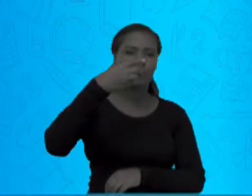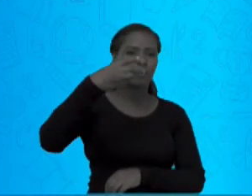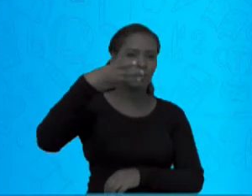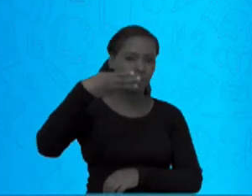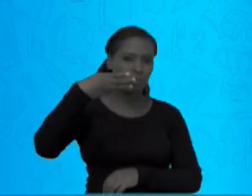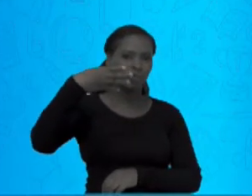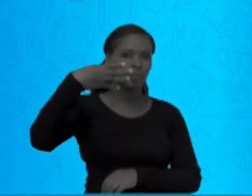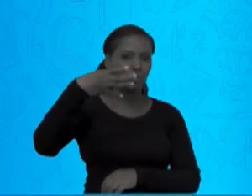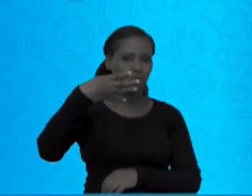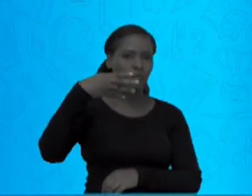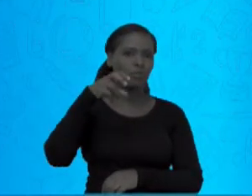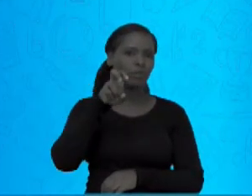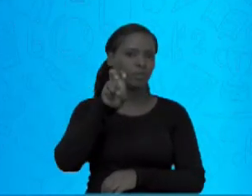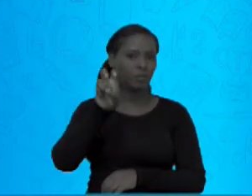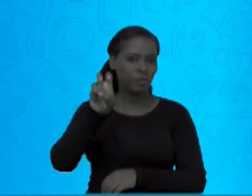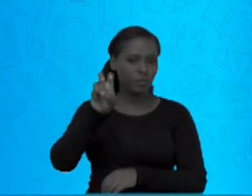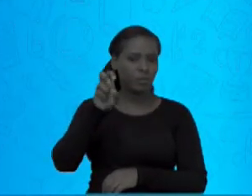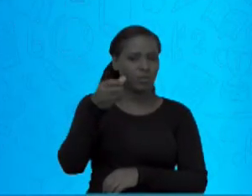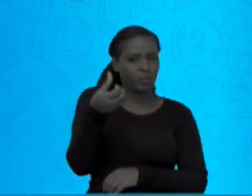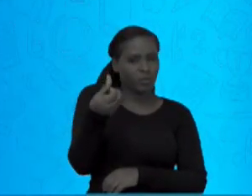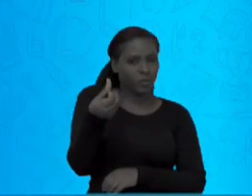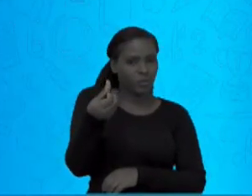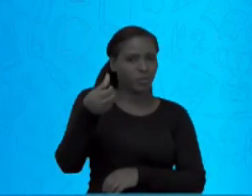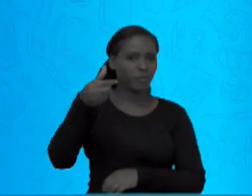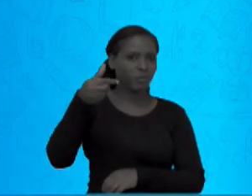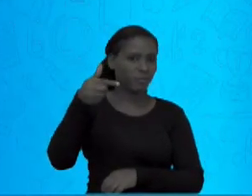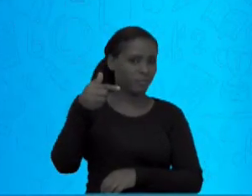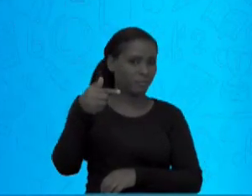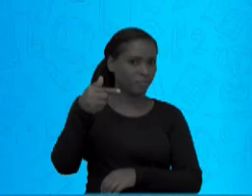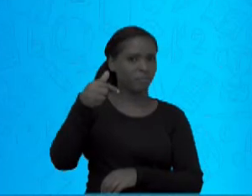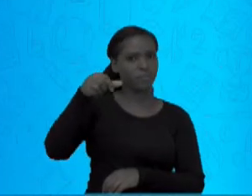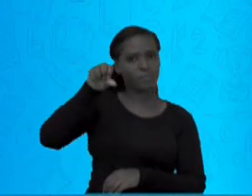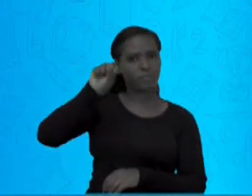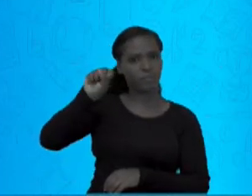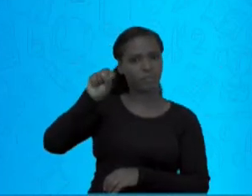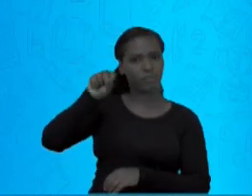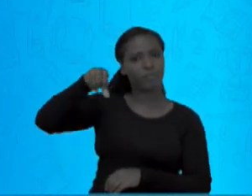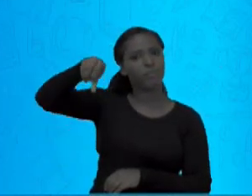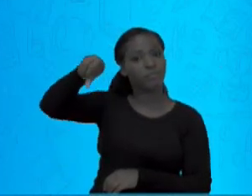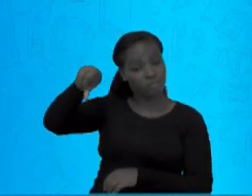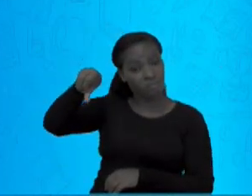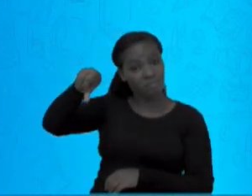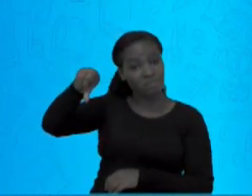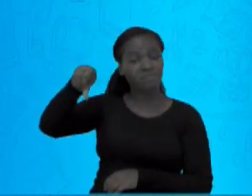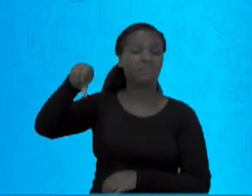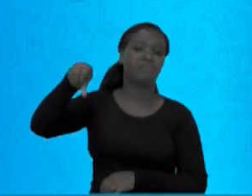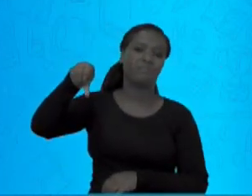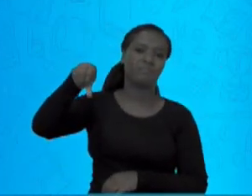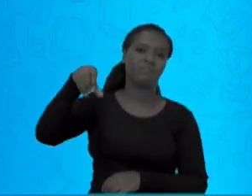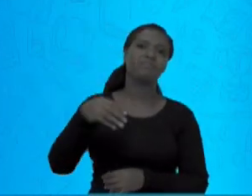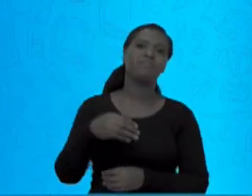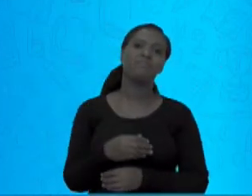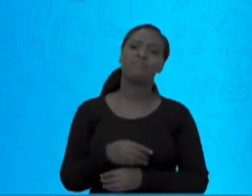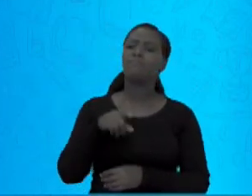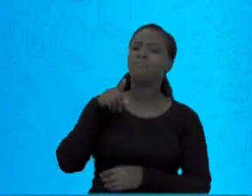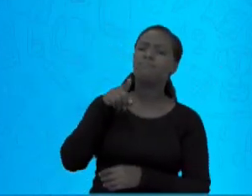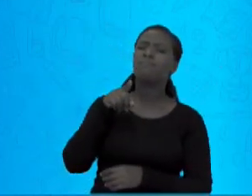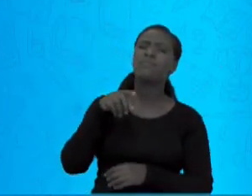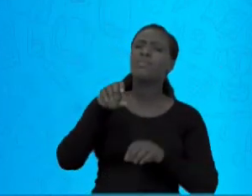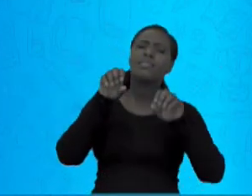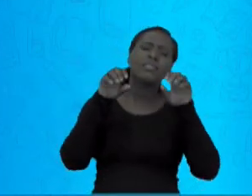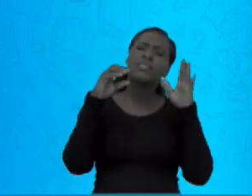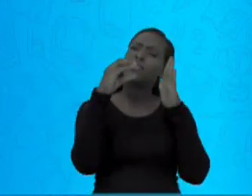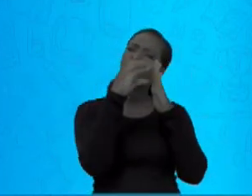3, 4, 5, 6, 7, 8 e 9. Esses